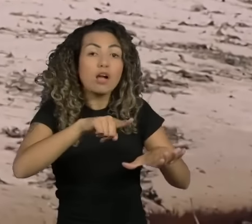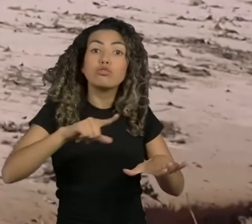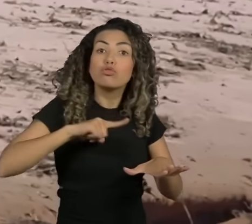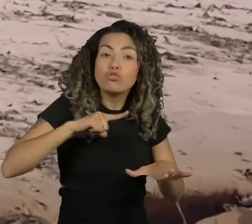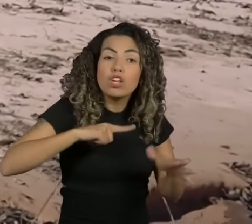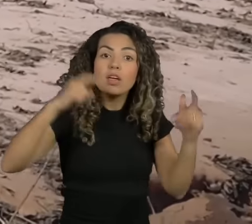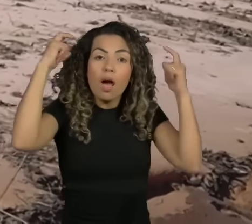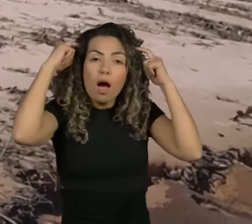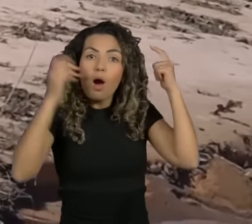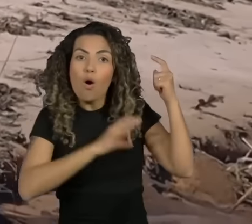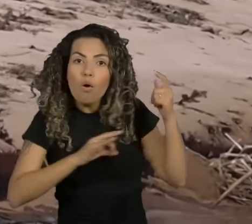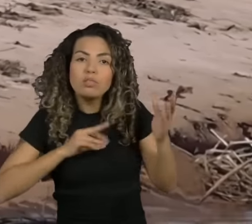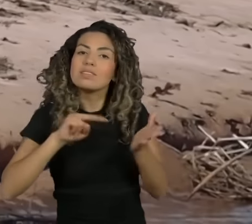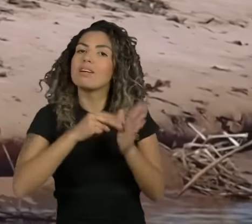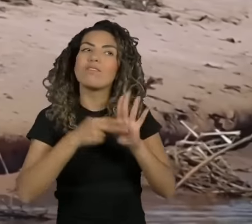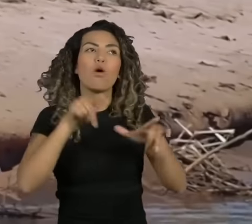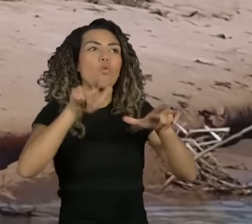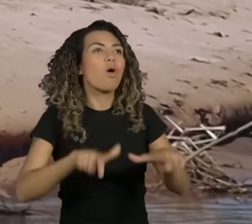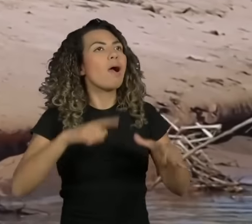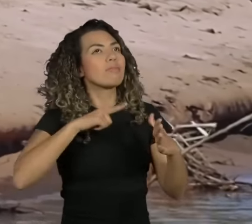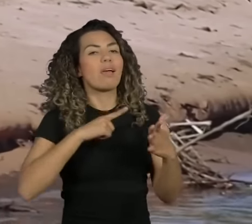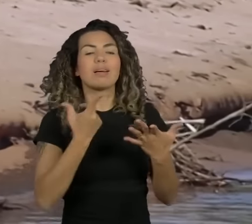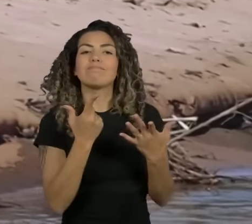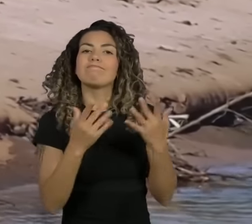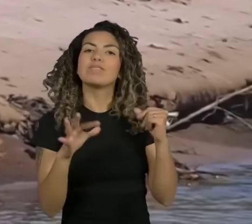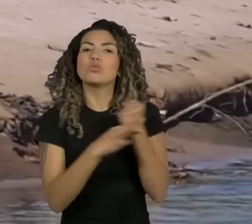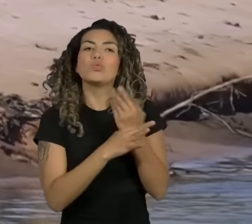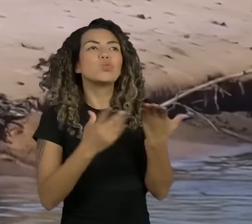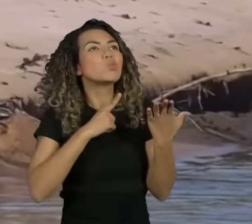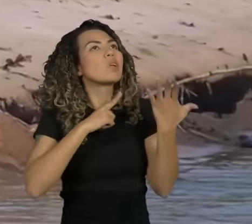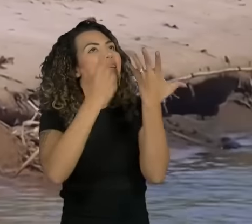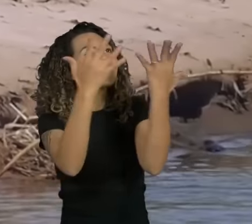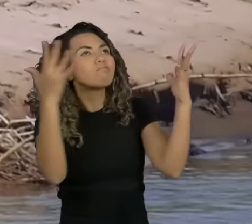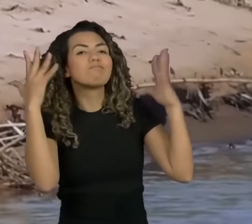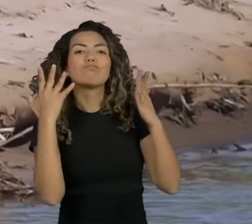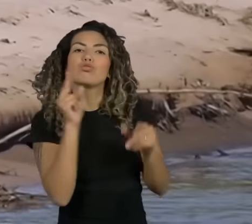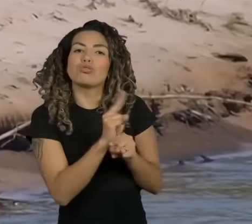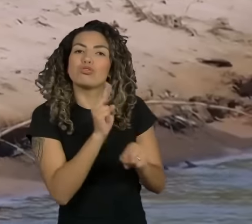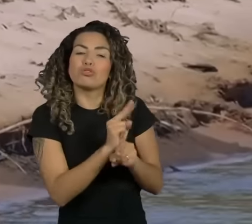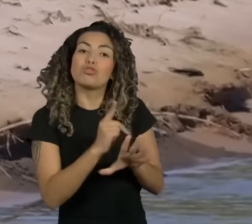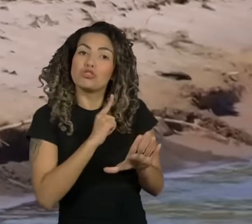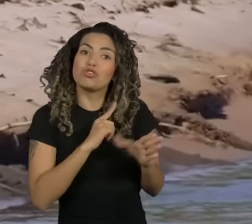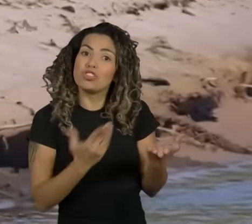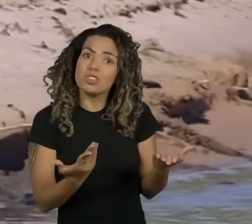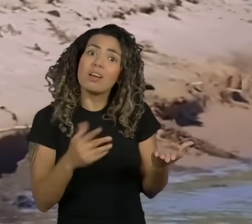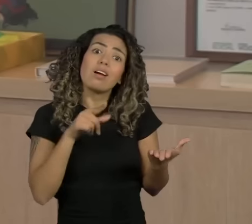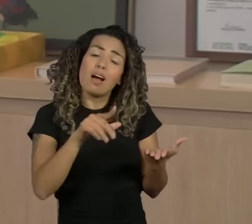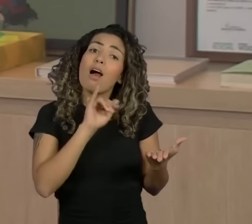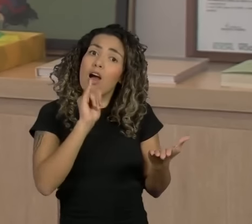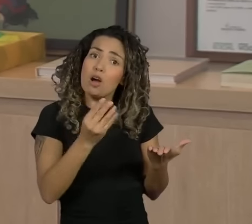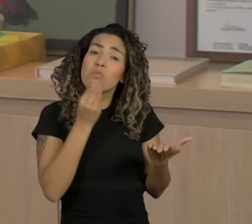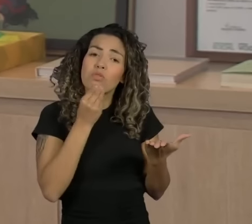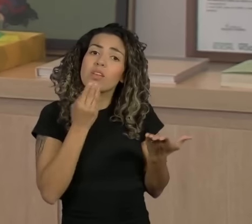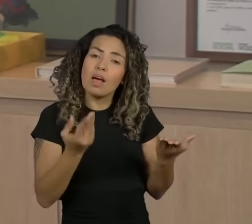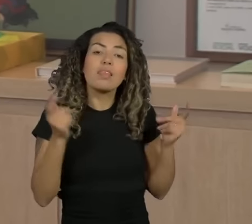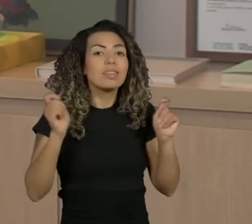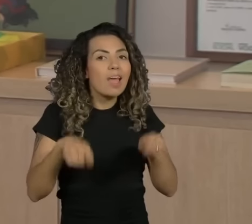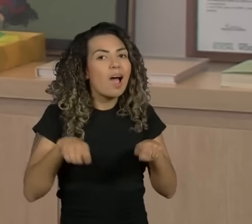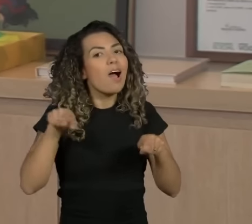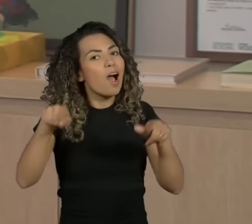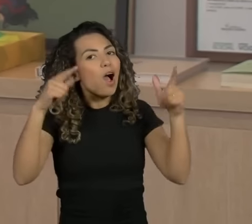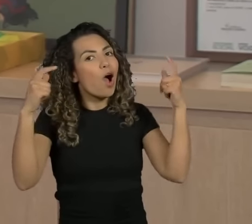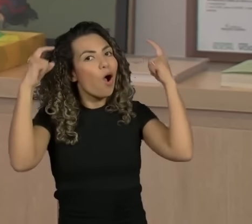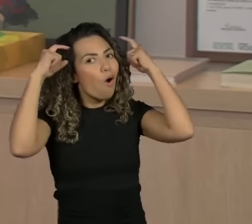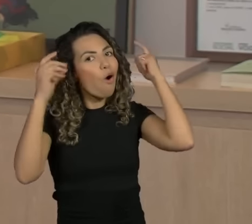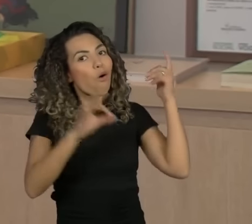áreas preservadas, áreas que estão funcionando ecologicamente dizendo. E eu acho que isso é muito vantajoso, não só para a onça, que passa a